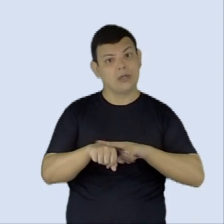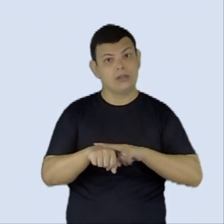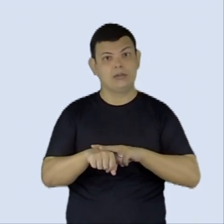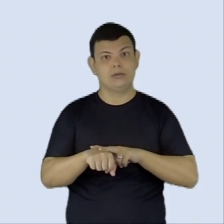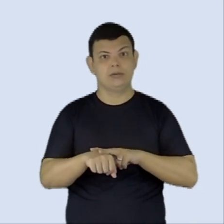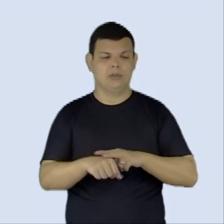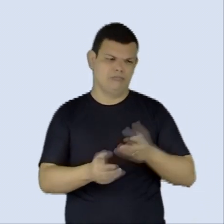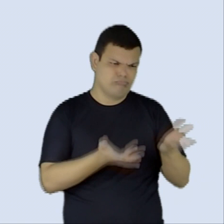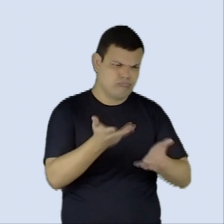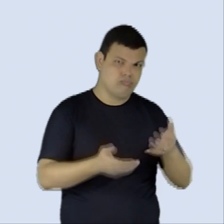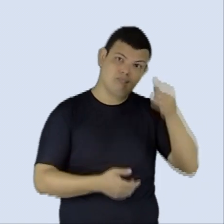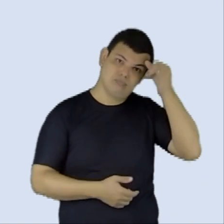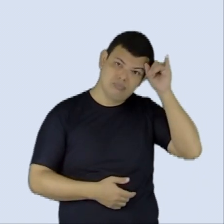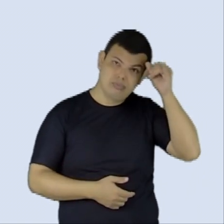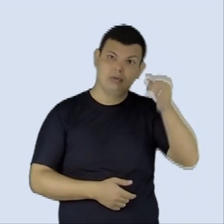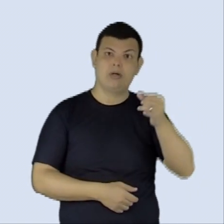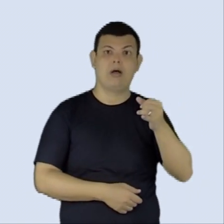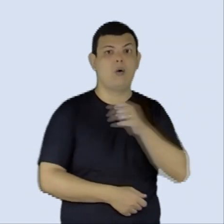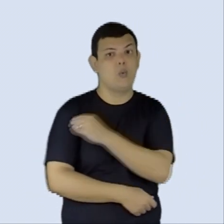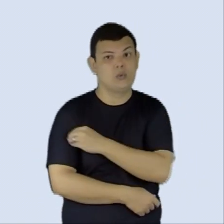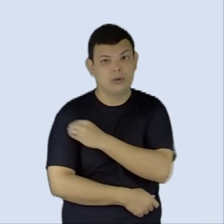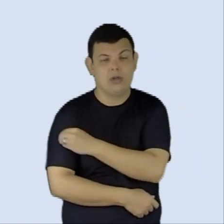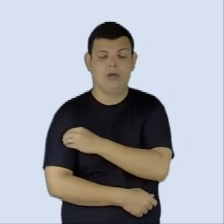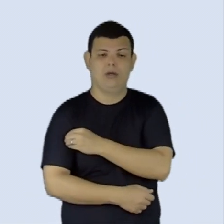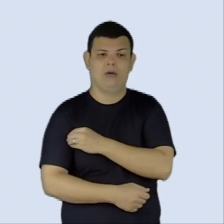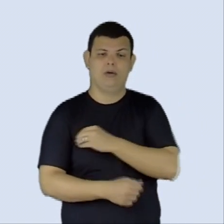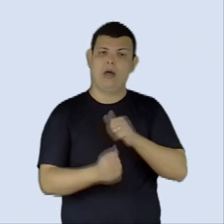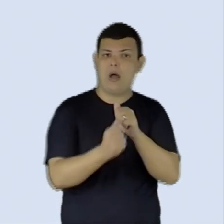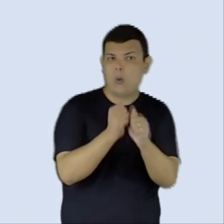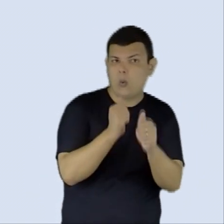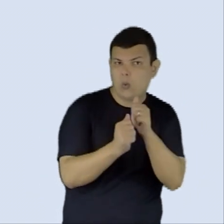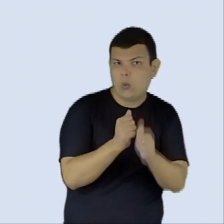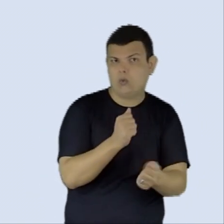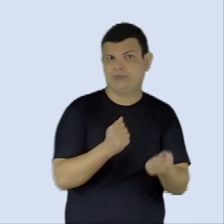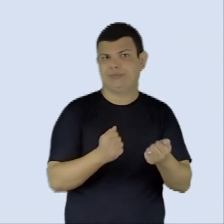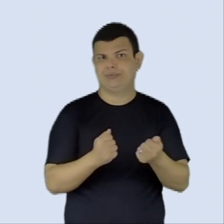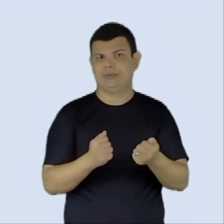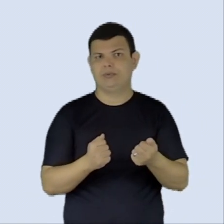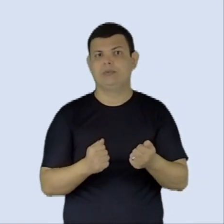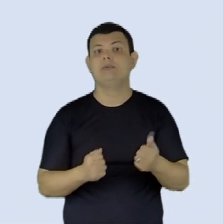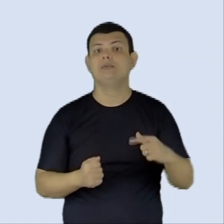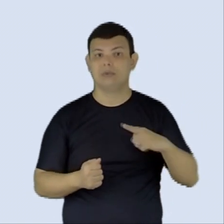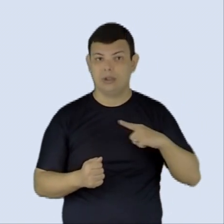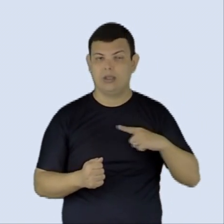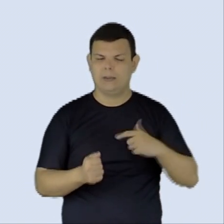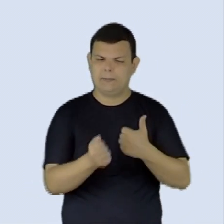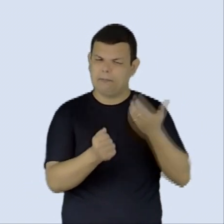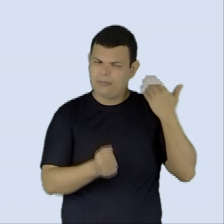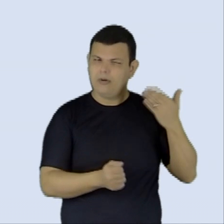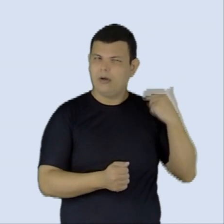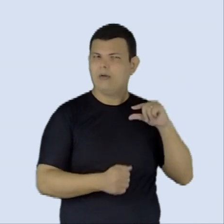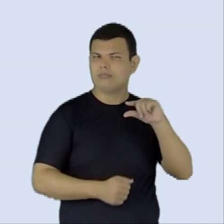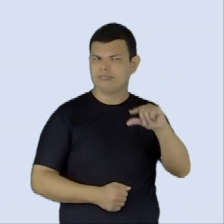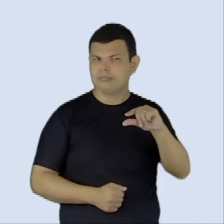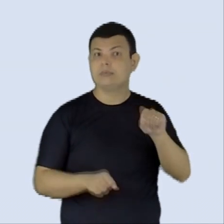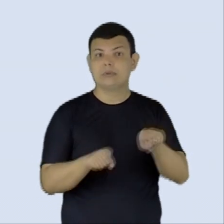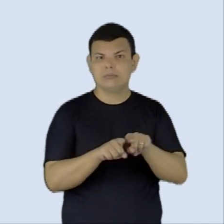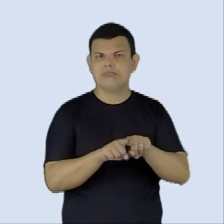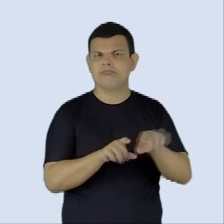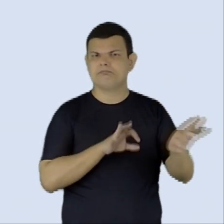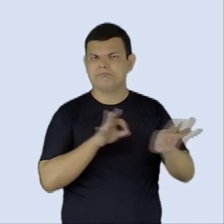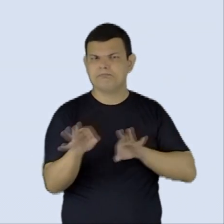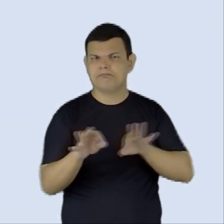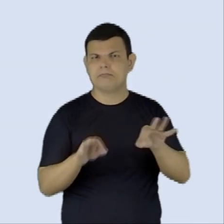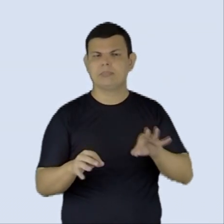de gado de algodão, de arroz, plantação de arroz. Recentemente também eles estão trabalhando lá,